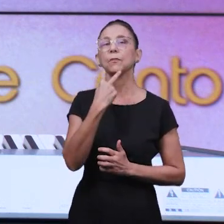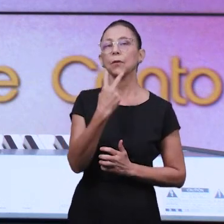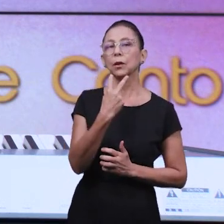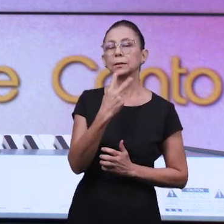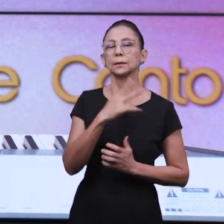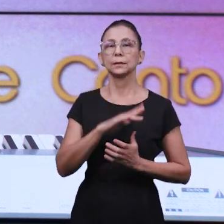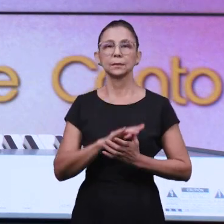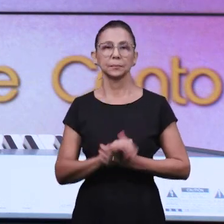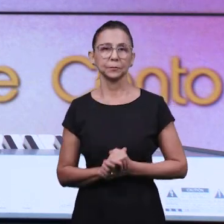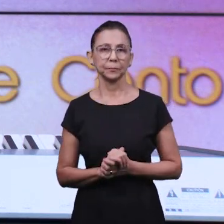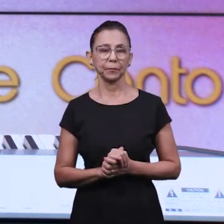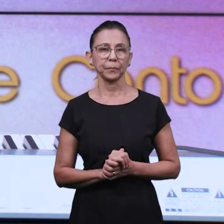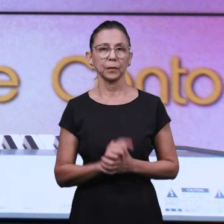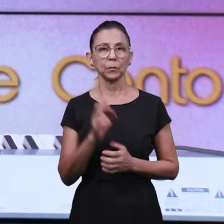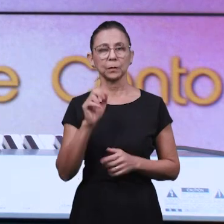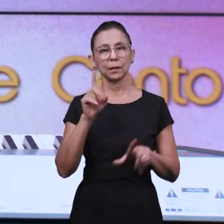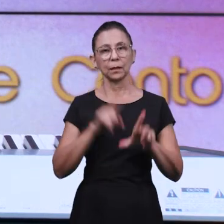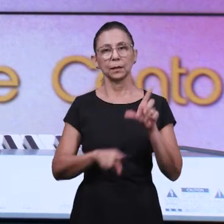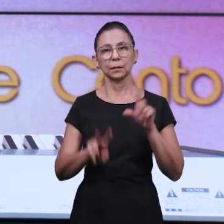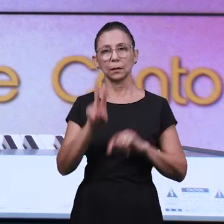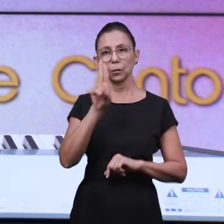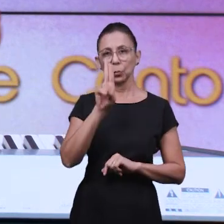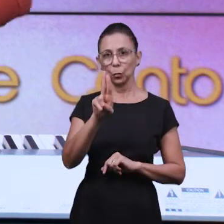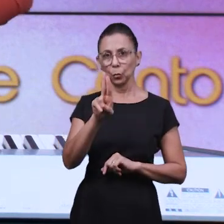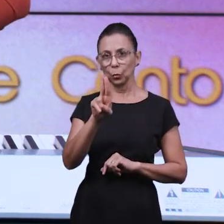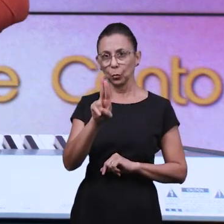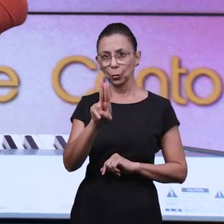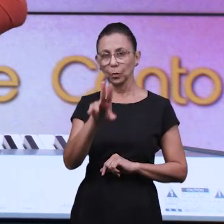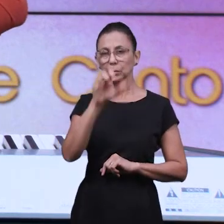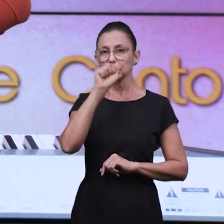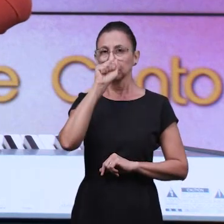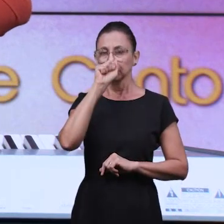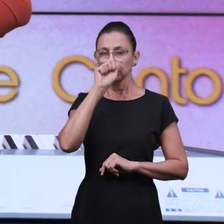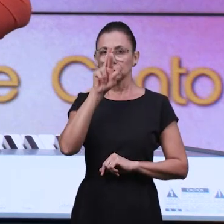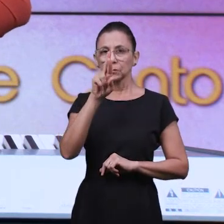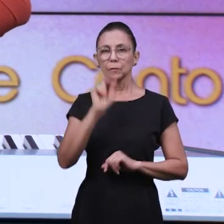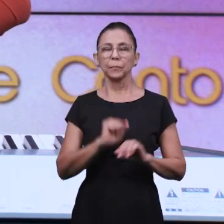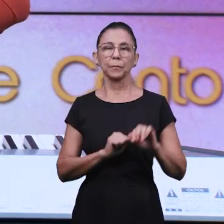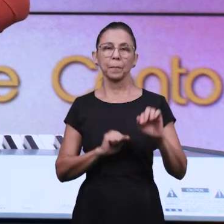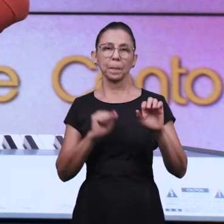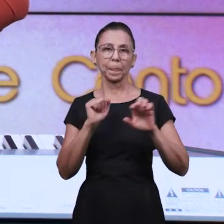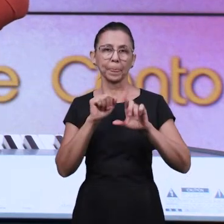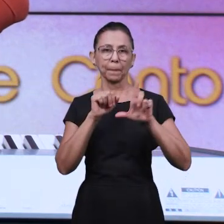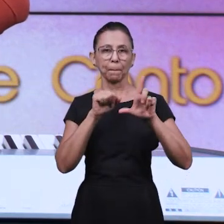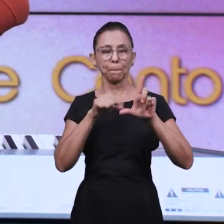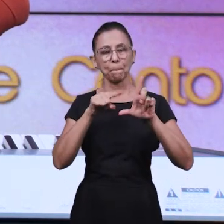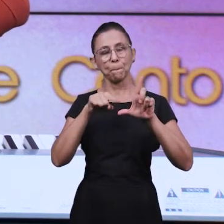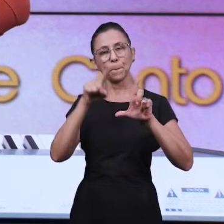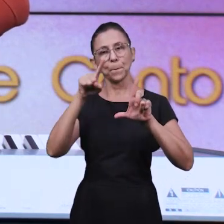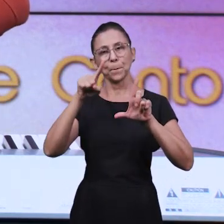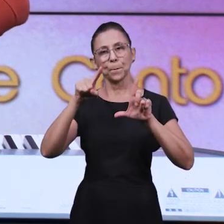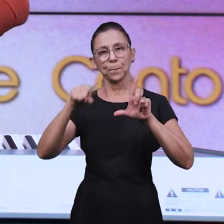também. Vamos mudar para U. Testando, inspiramos.